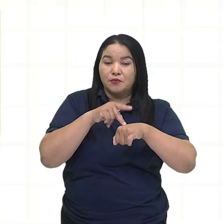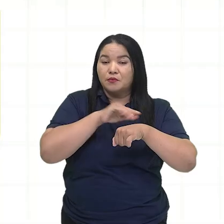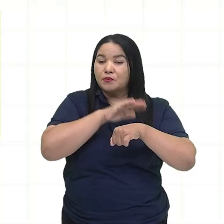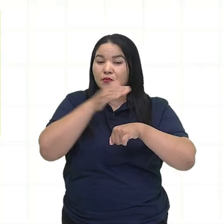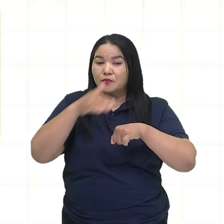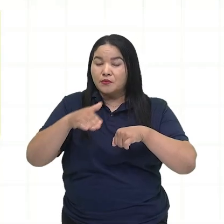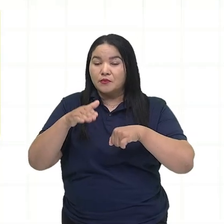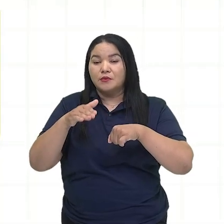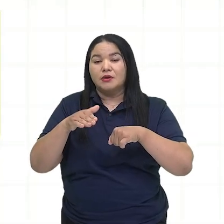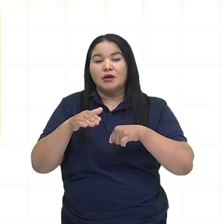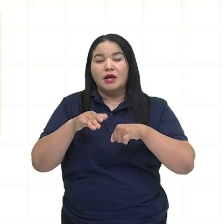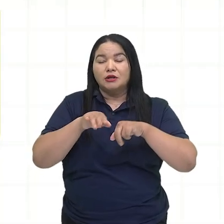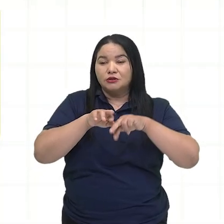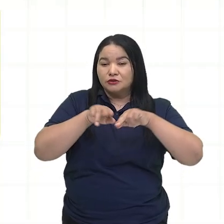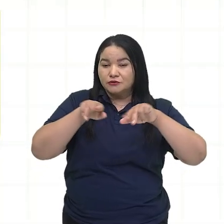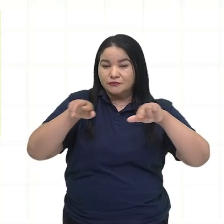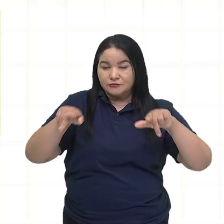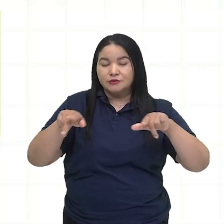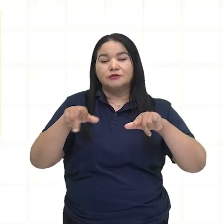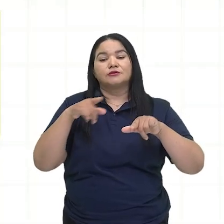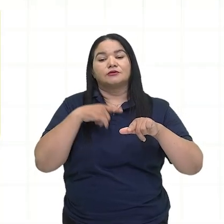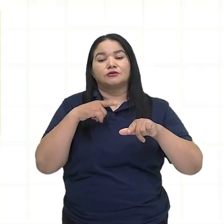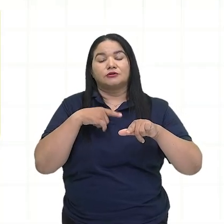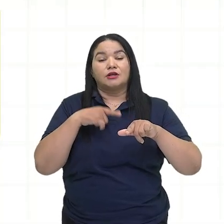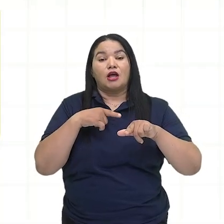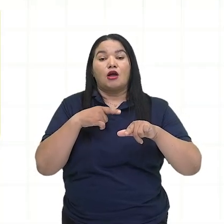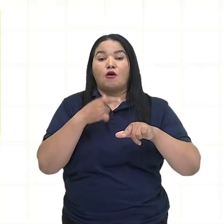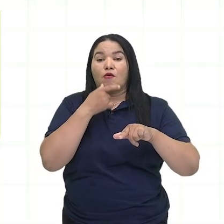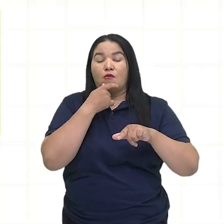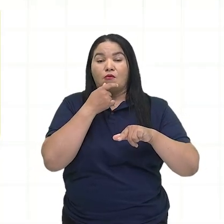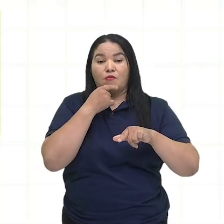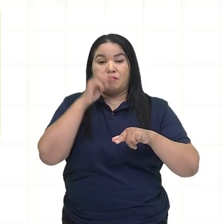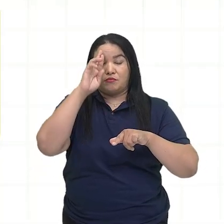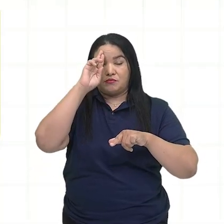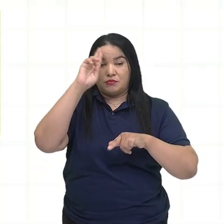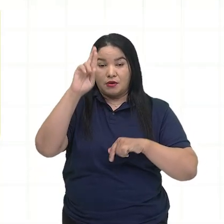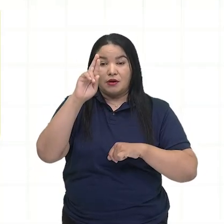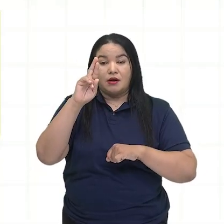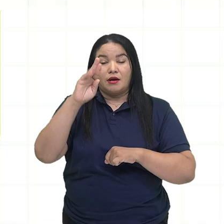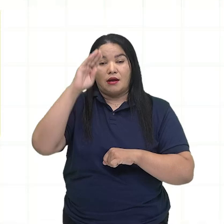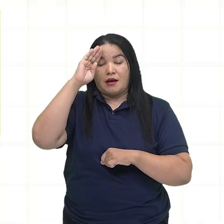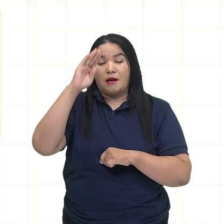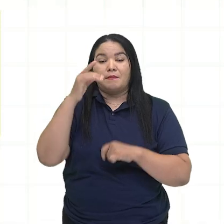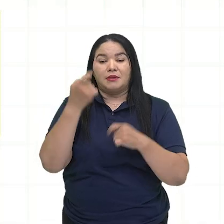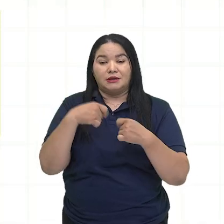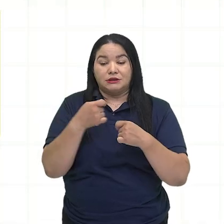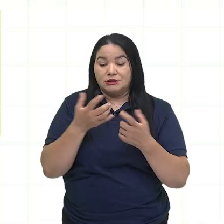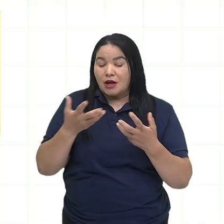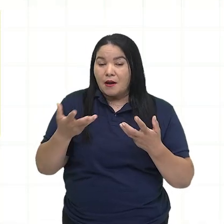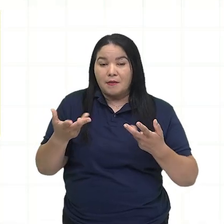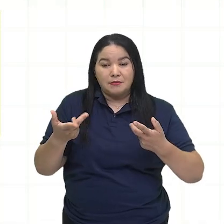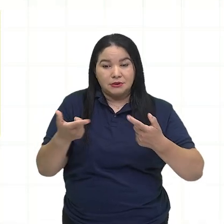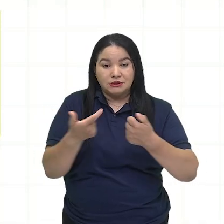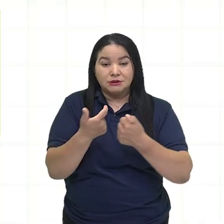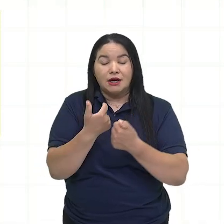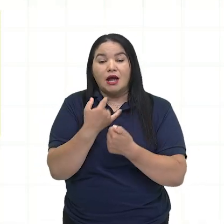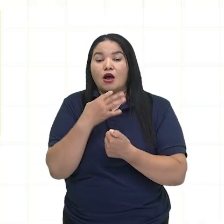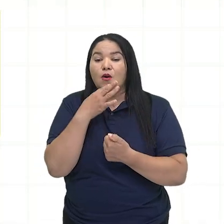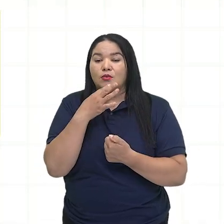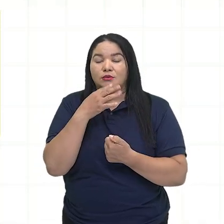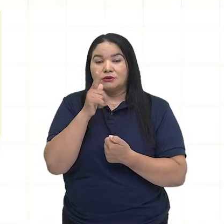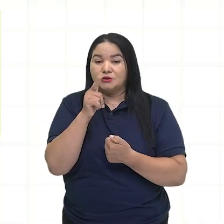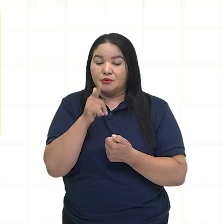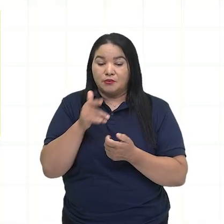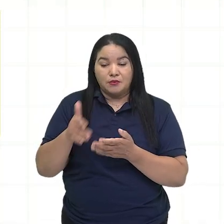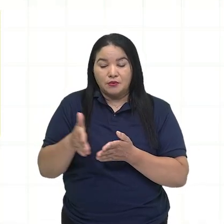encontra desníveis, que aí o capitão precisa ter uma grande habilidade para navegar,